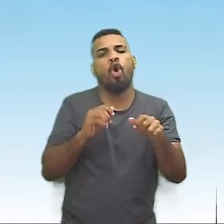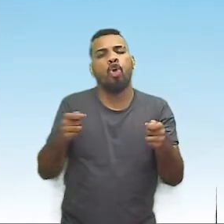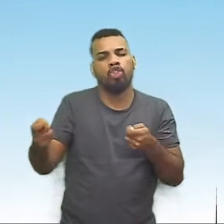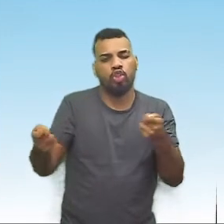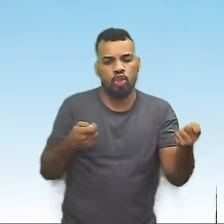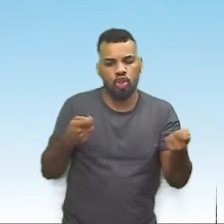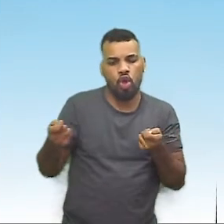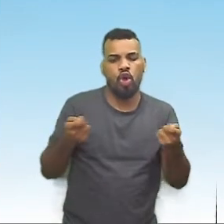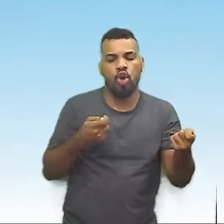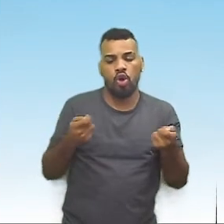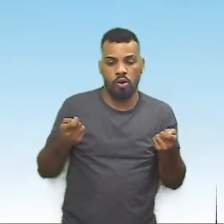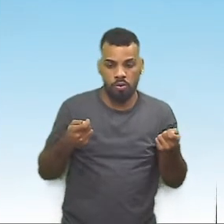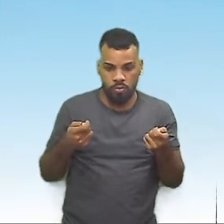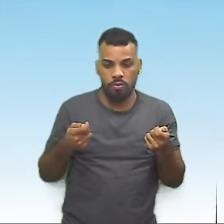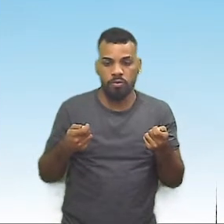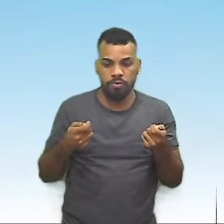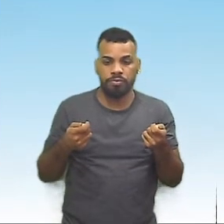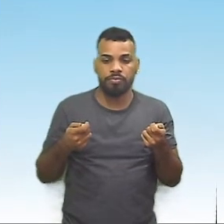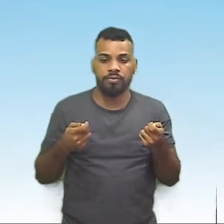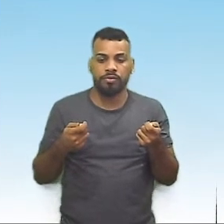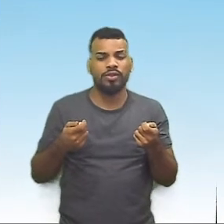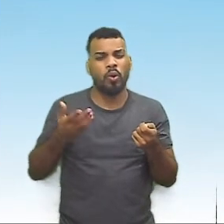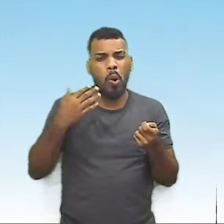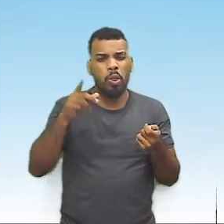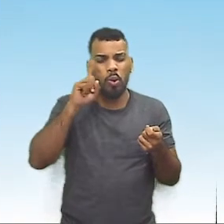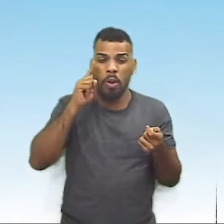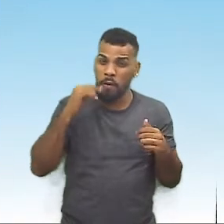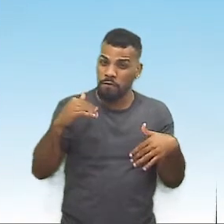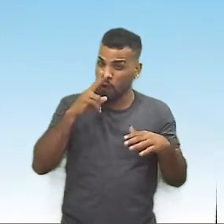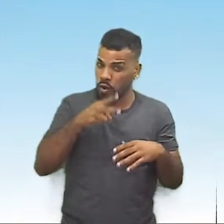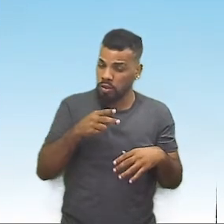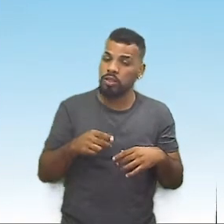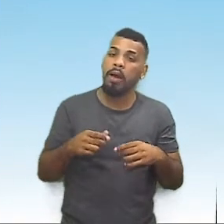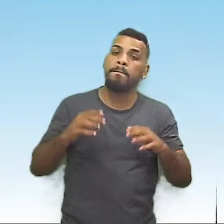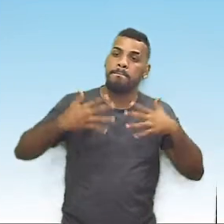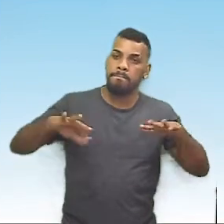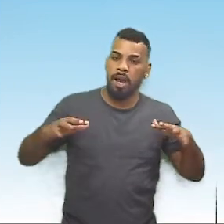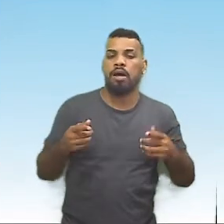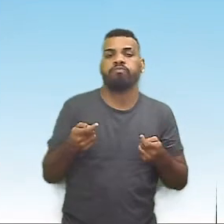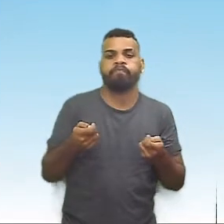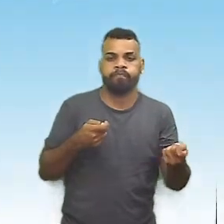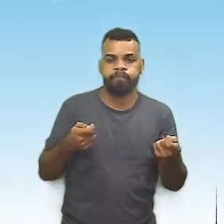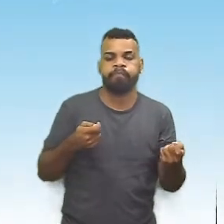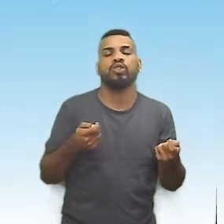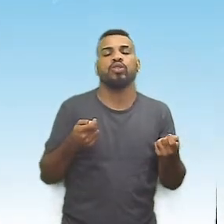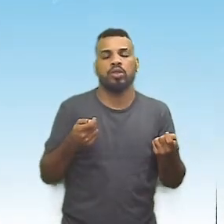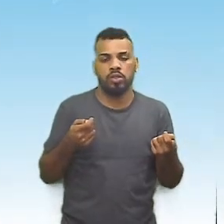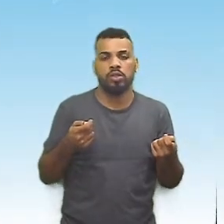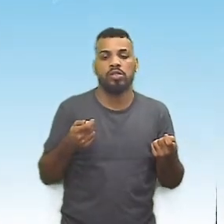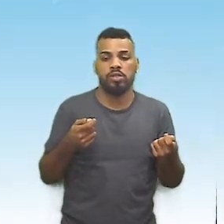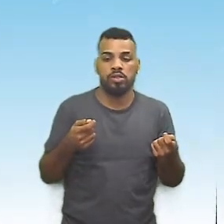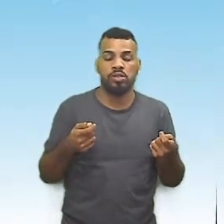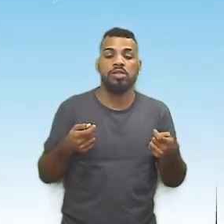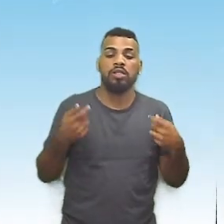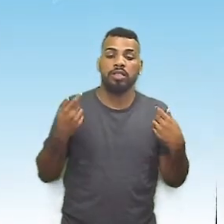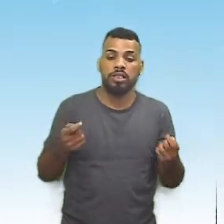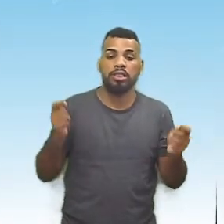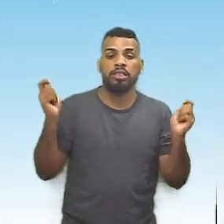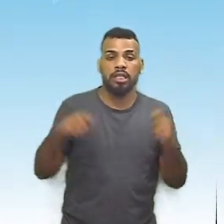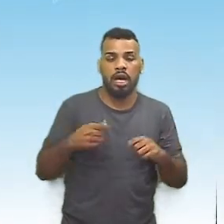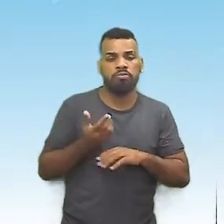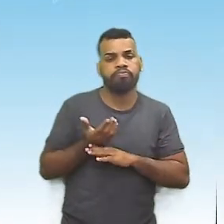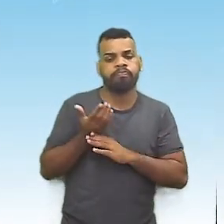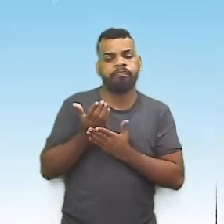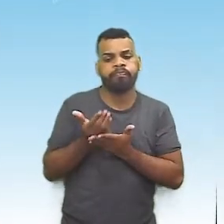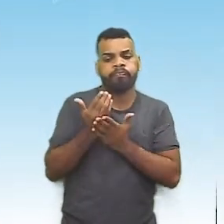que apresentam ali um imensurável patrimônio de biodiversidade e favorece a navegação e também